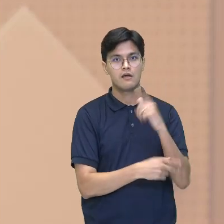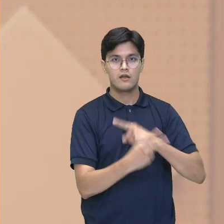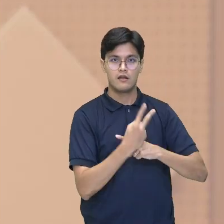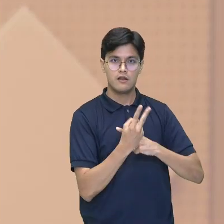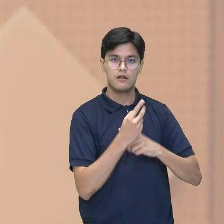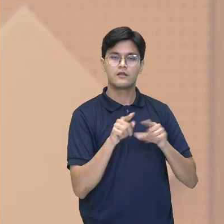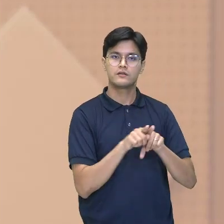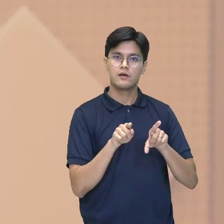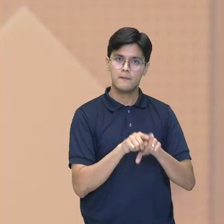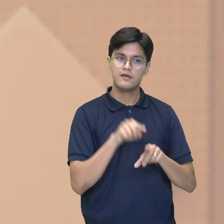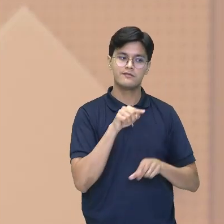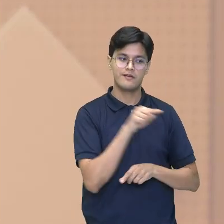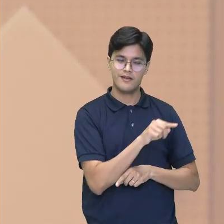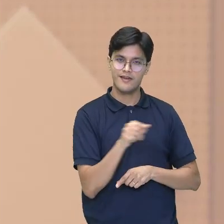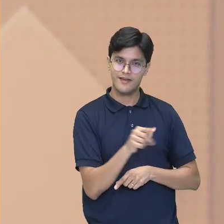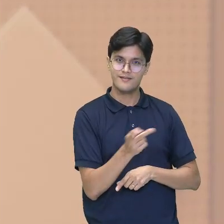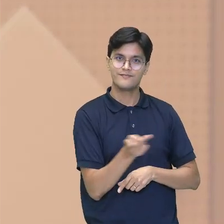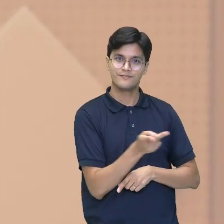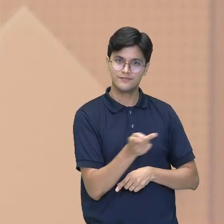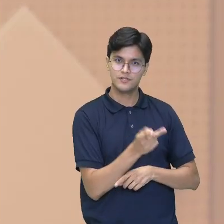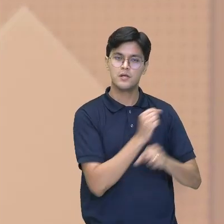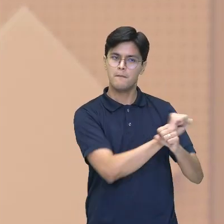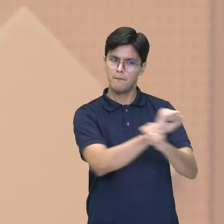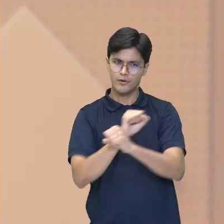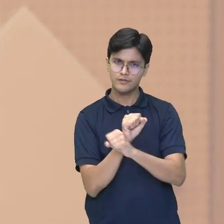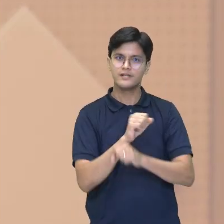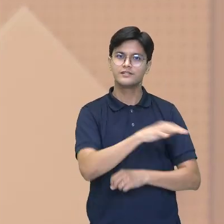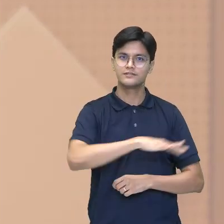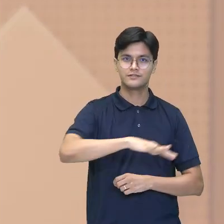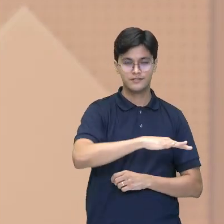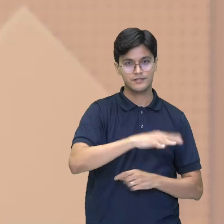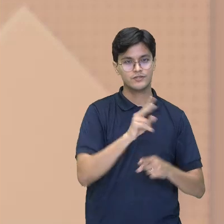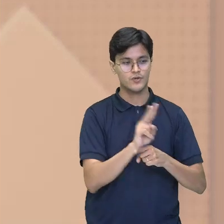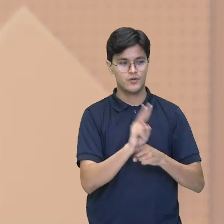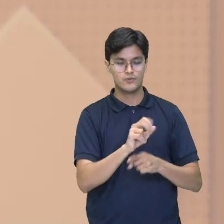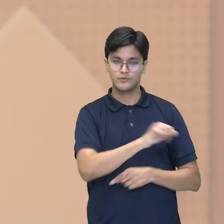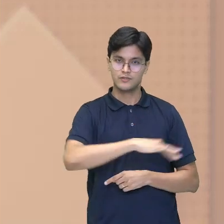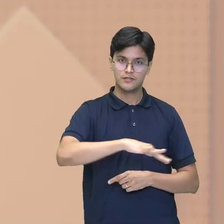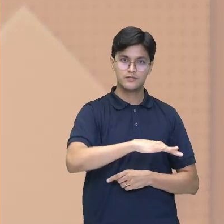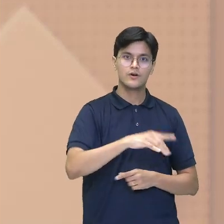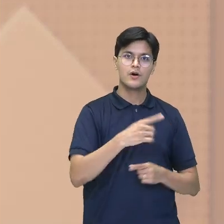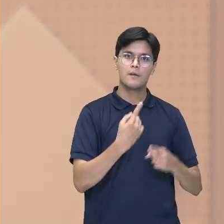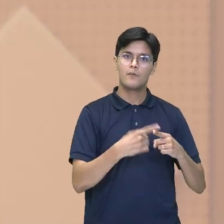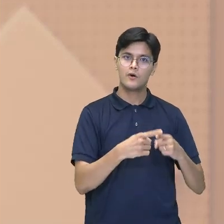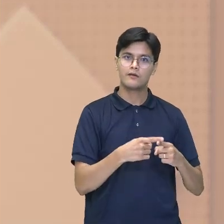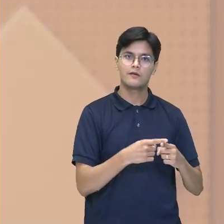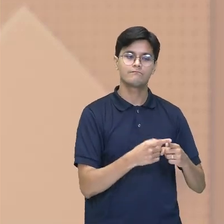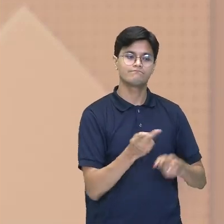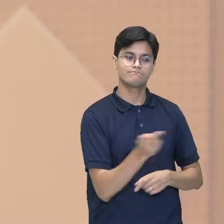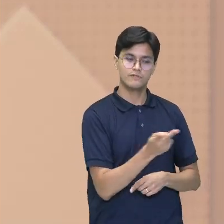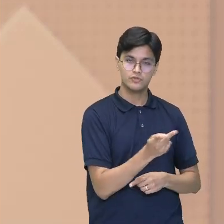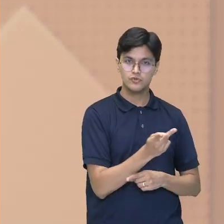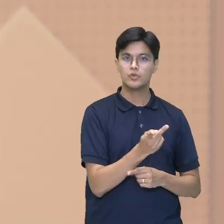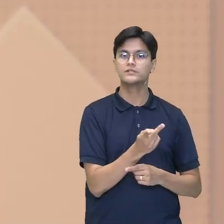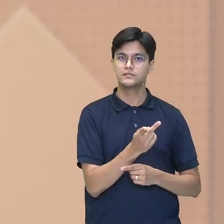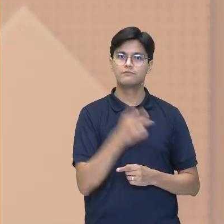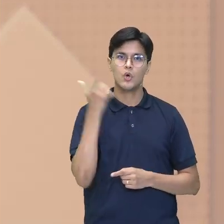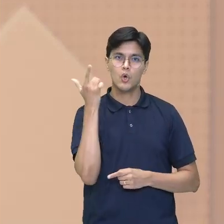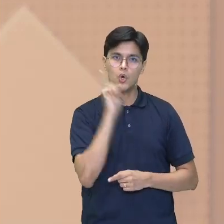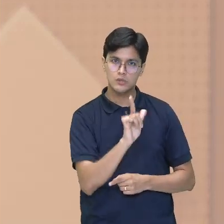território, uma vez que eles conseguem fazer essa aliança, né, esse respeito com a